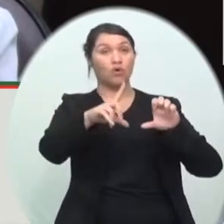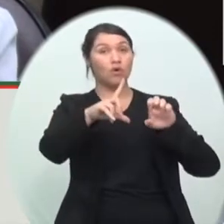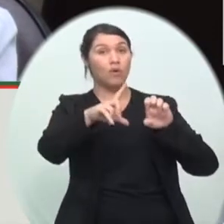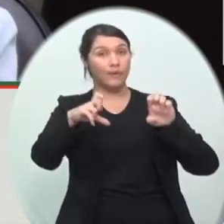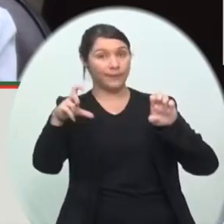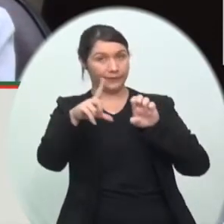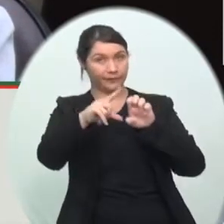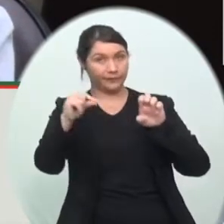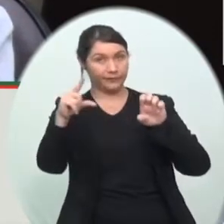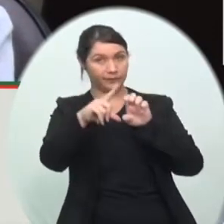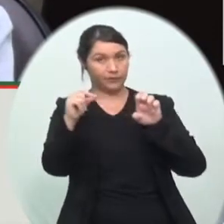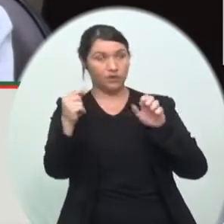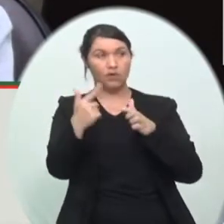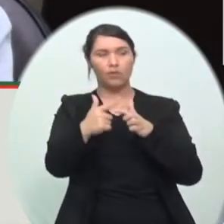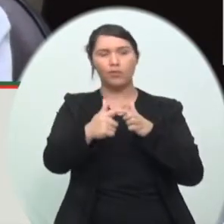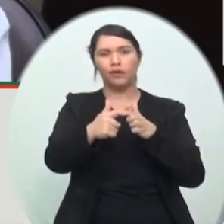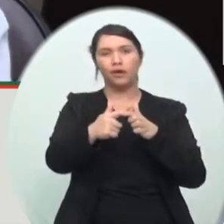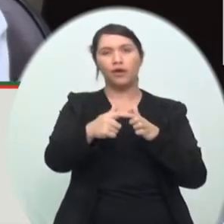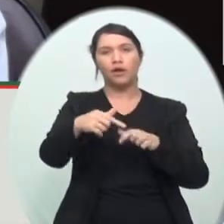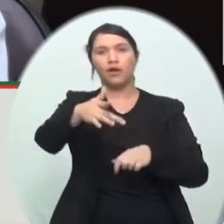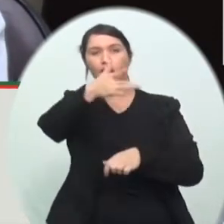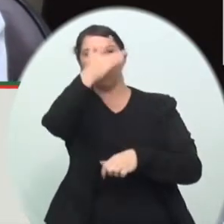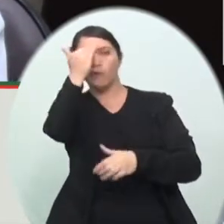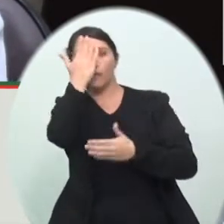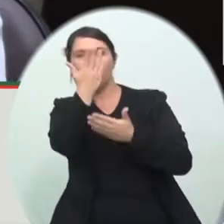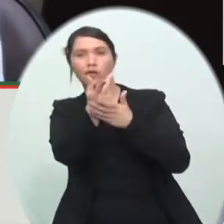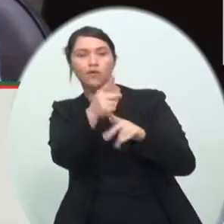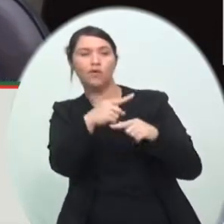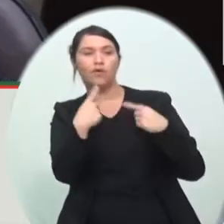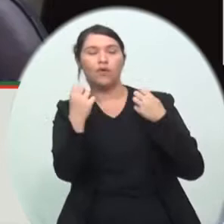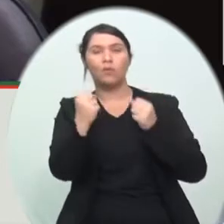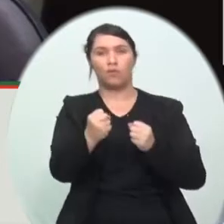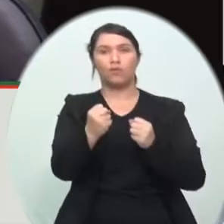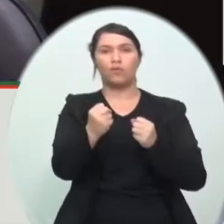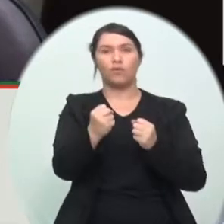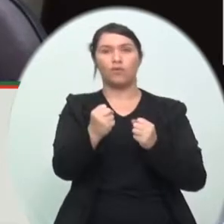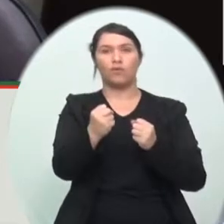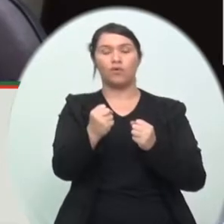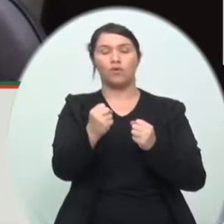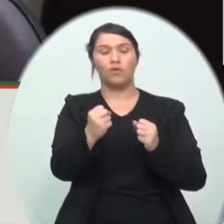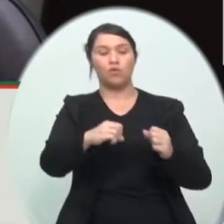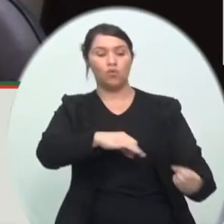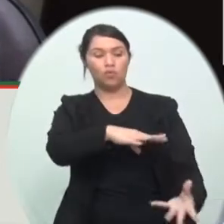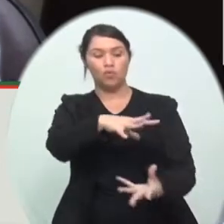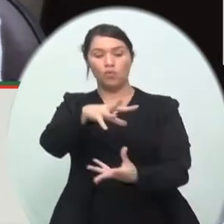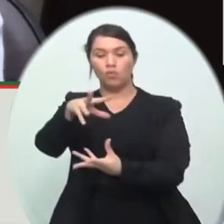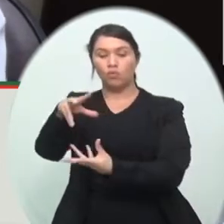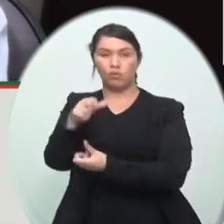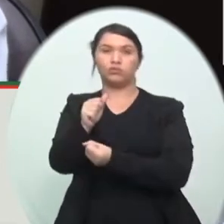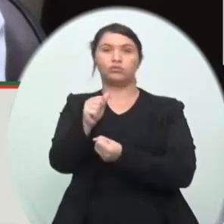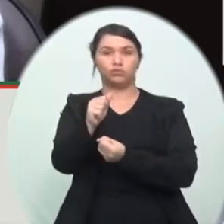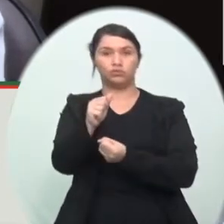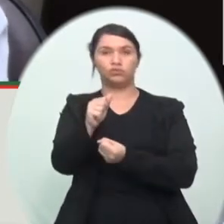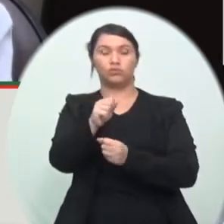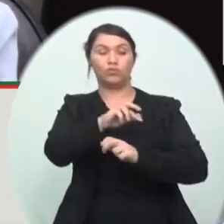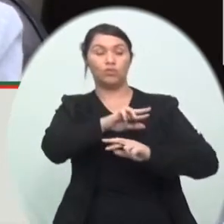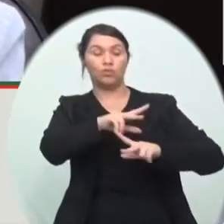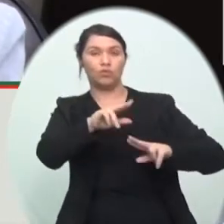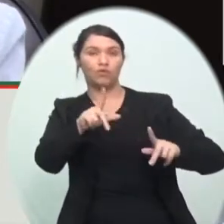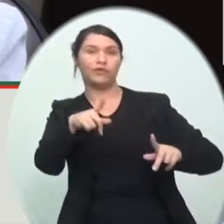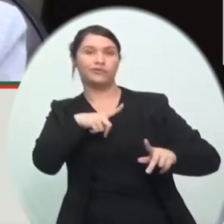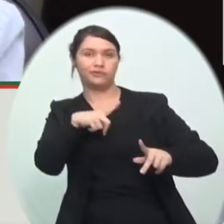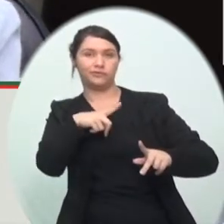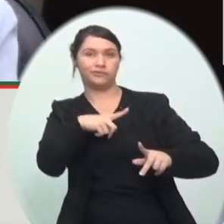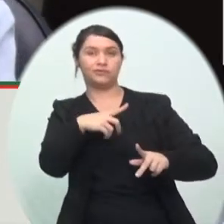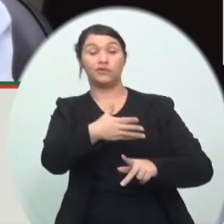gente pode construir um mundo diferente e um mundo melhor. Cumprimentando então o presidente, eu gostaria de cumprimentar toda